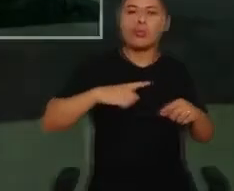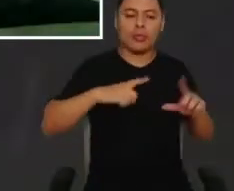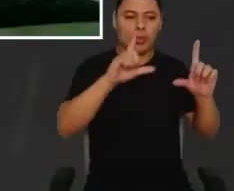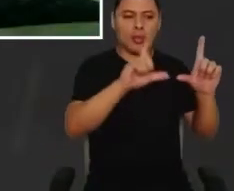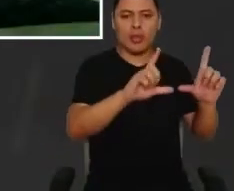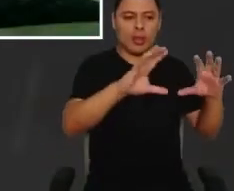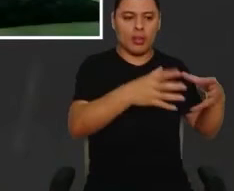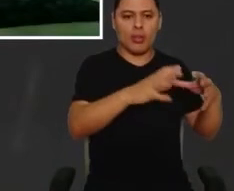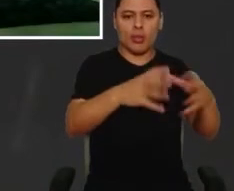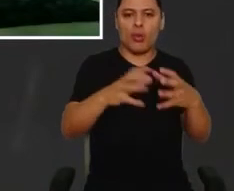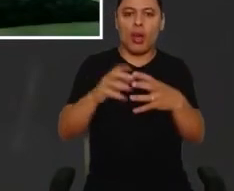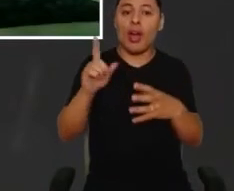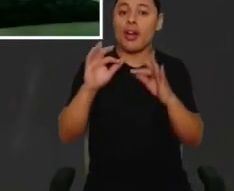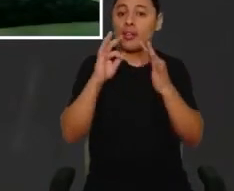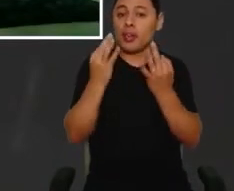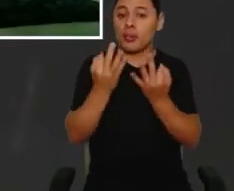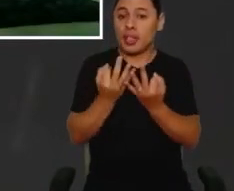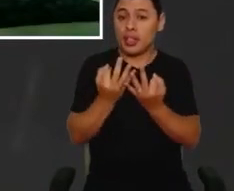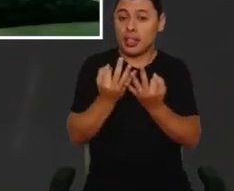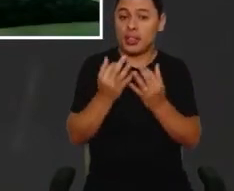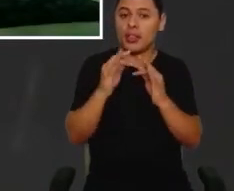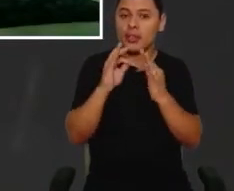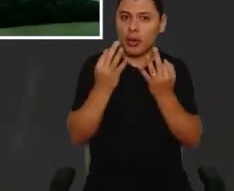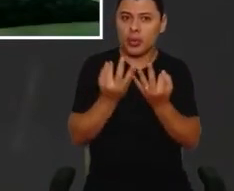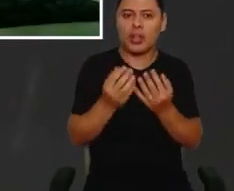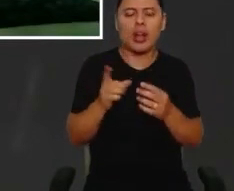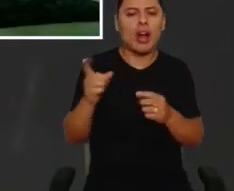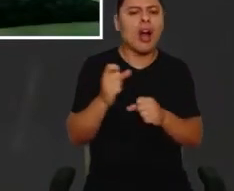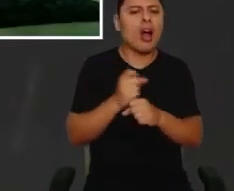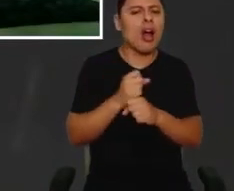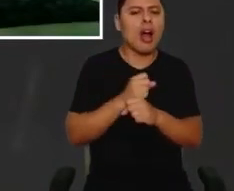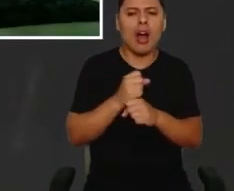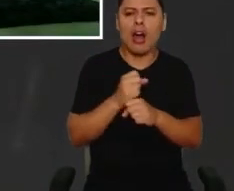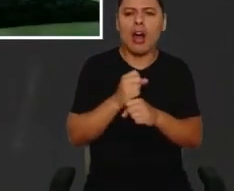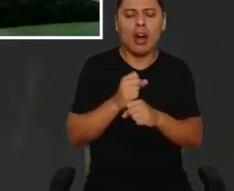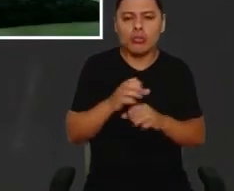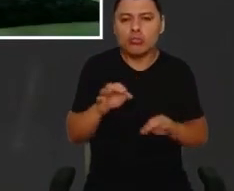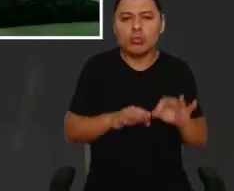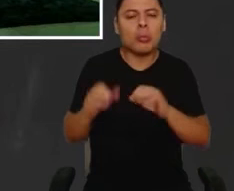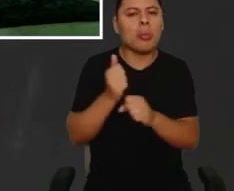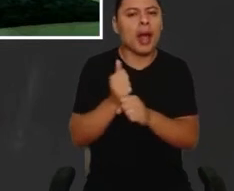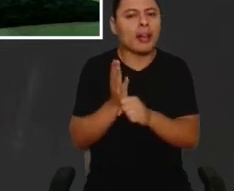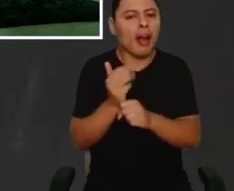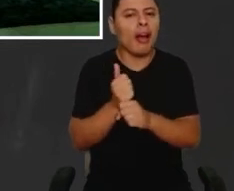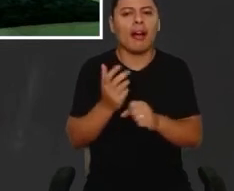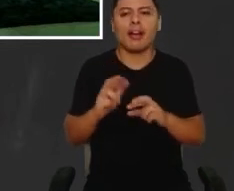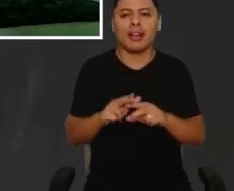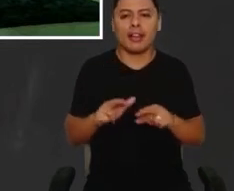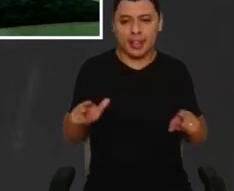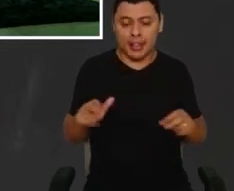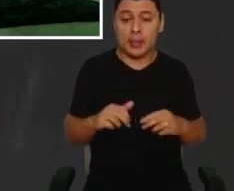é formado por famílias. São famílias de produtores que há anos vêm produzindo batata e vêm nesse segmento. Quando a gente